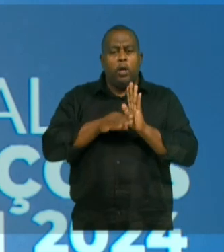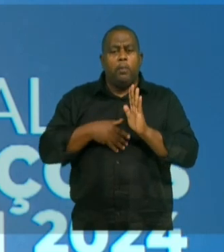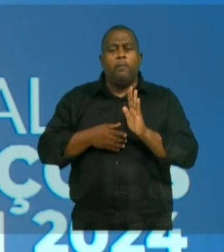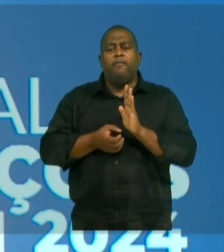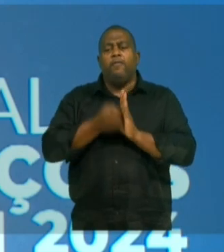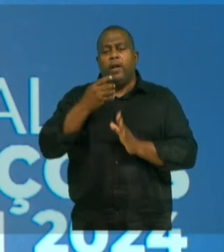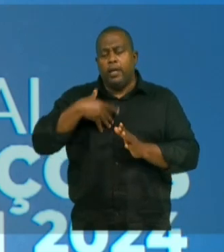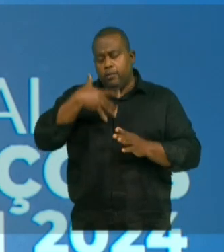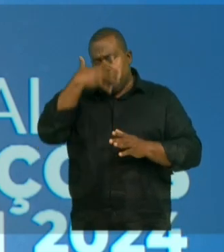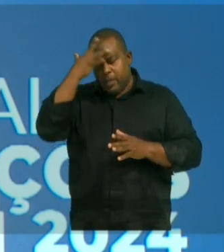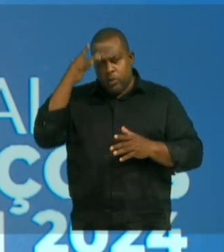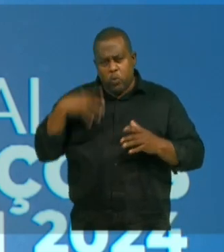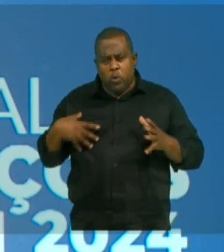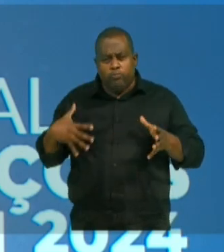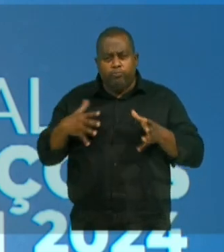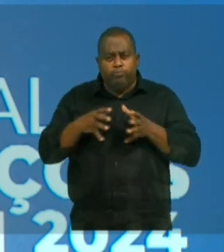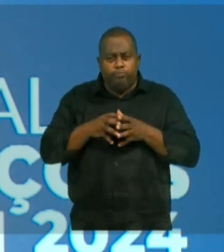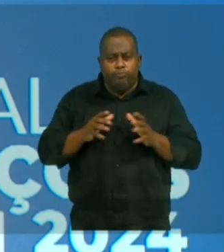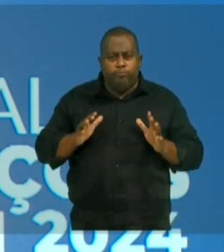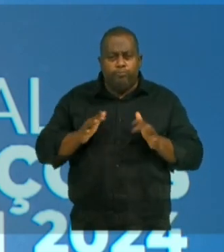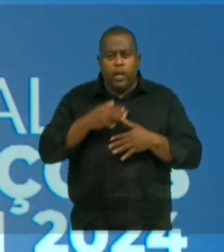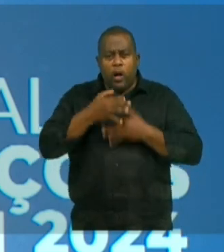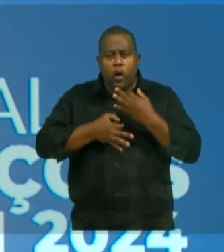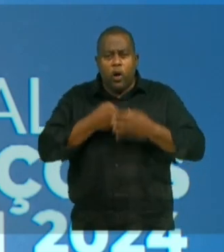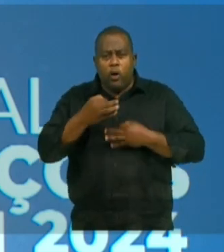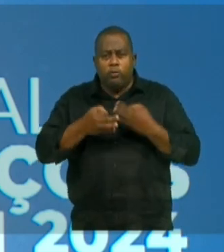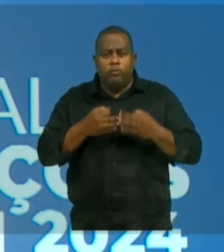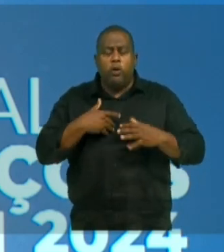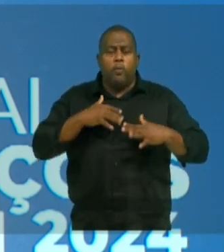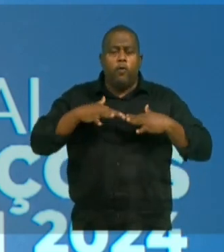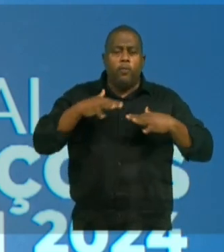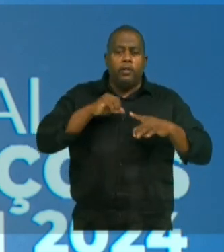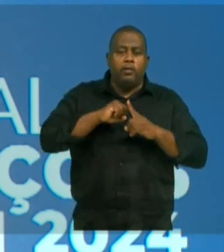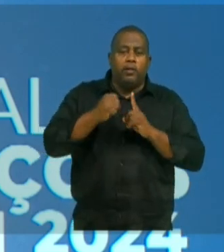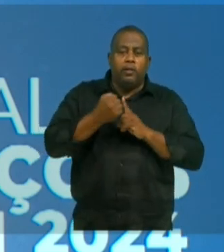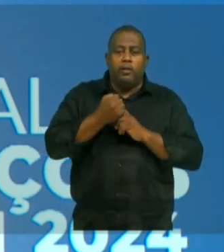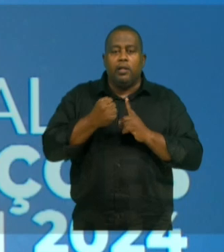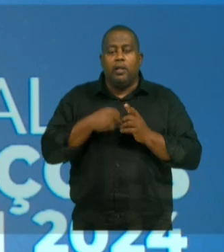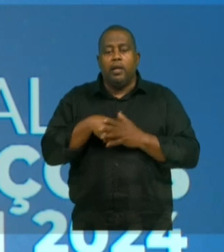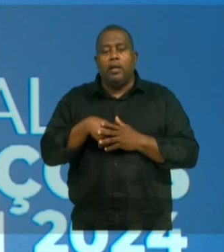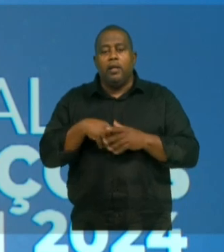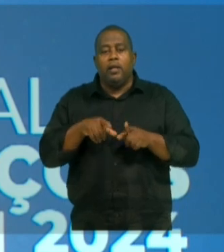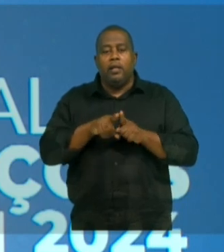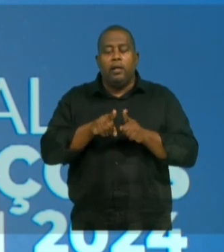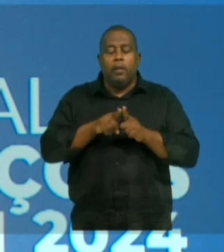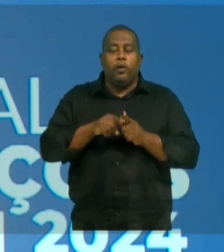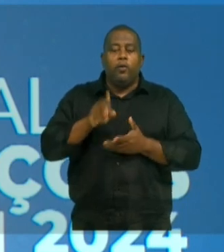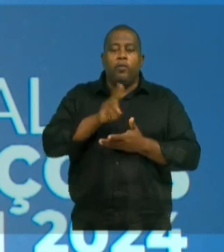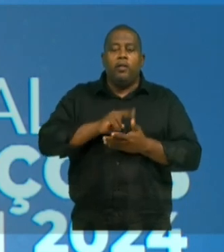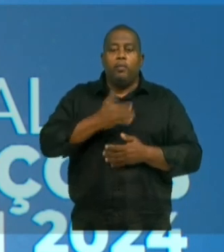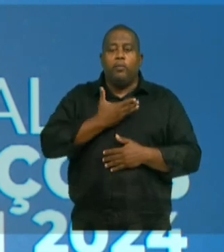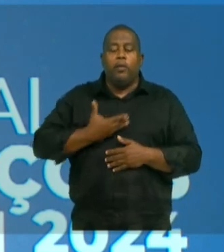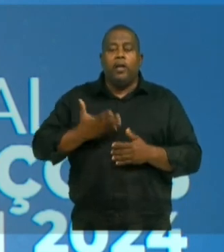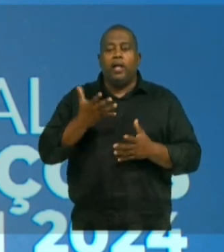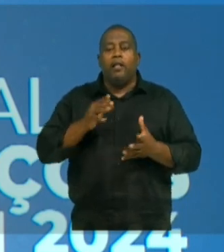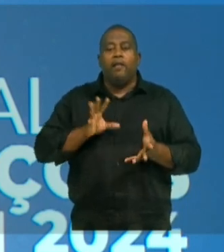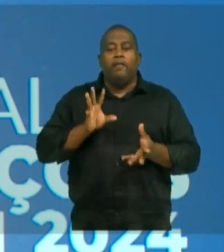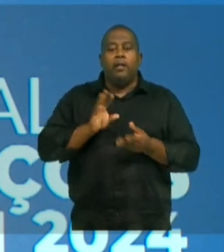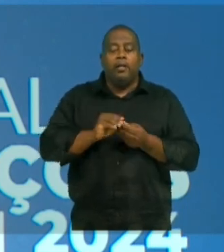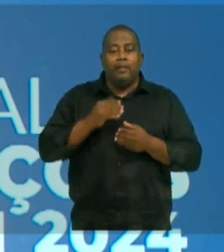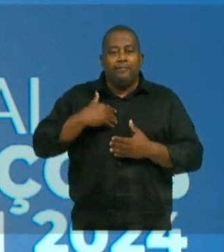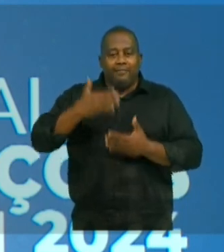né muitas pessoas tiveram lá movimento social e movimentos universidade pública quero finalizar